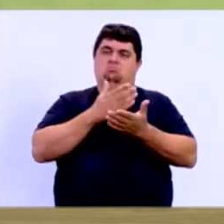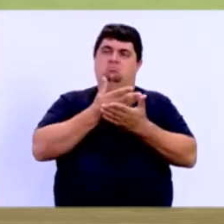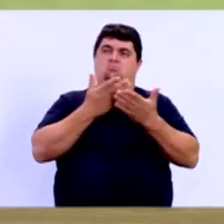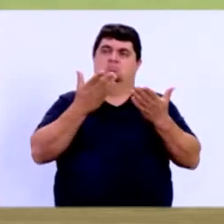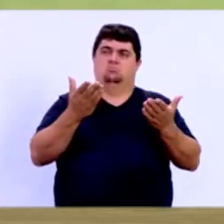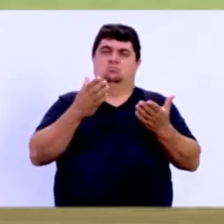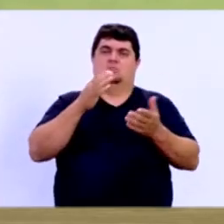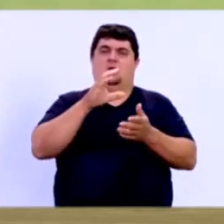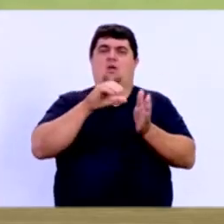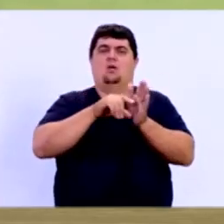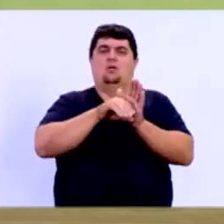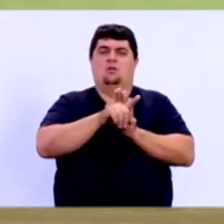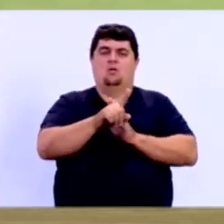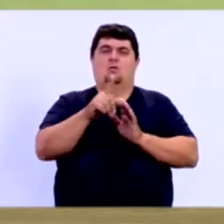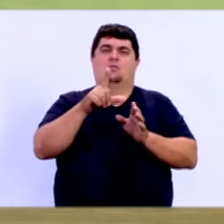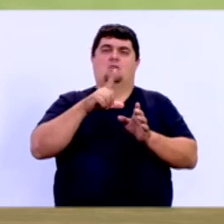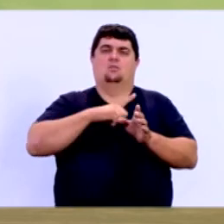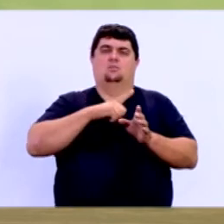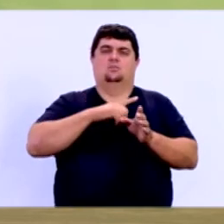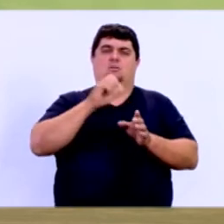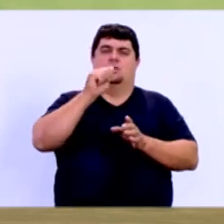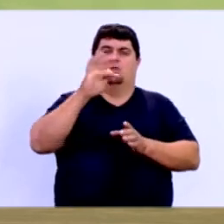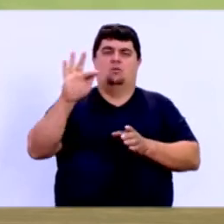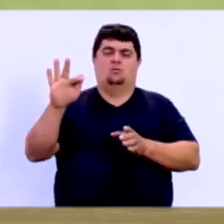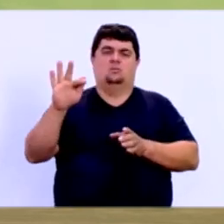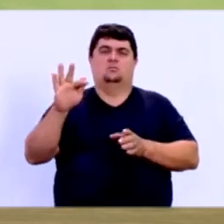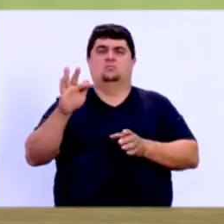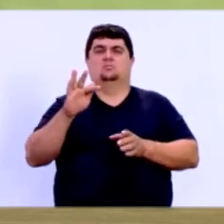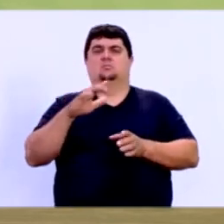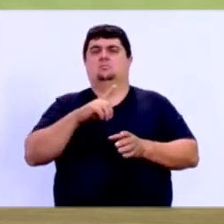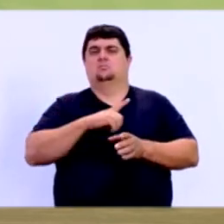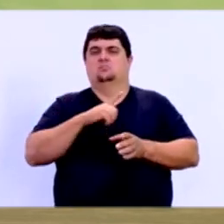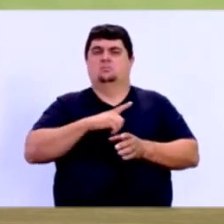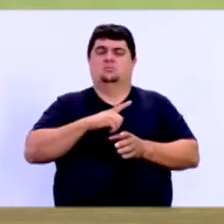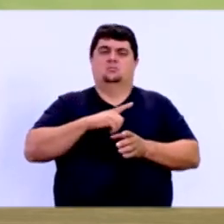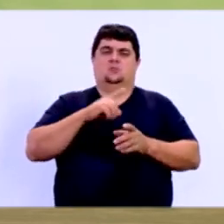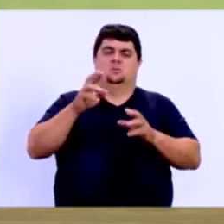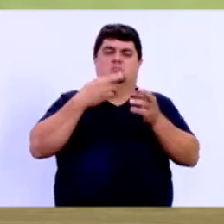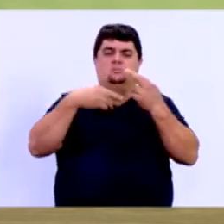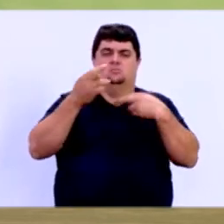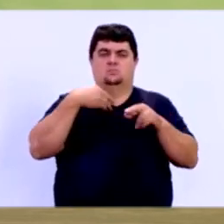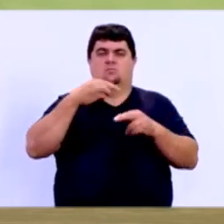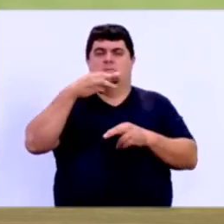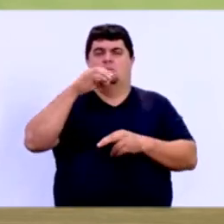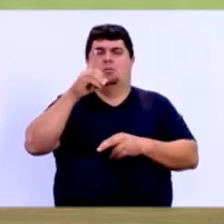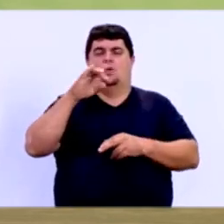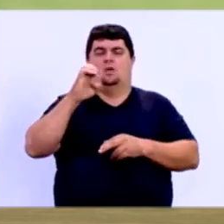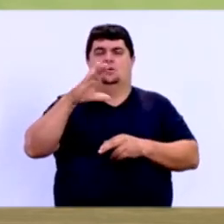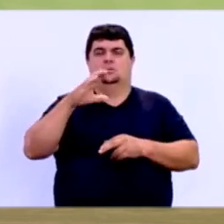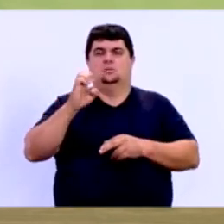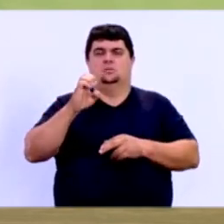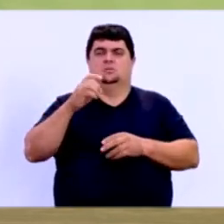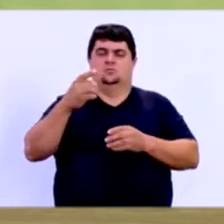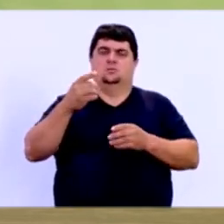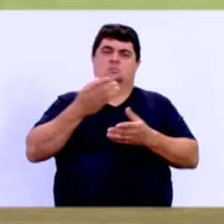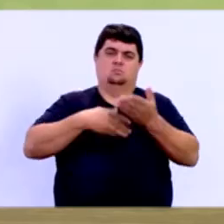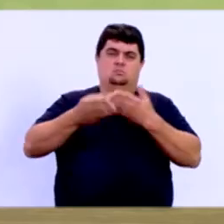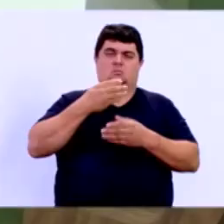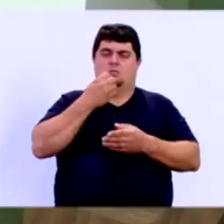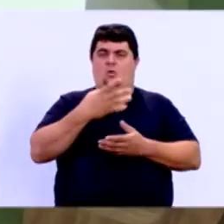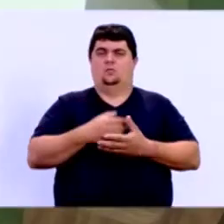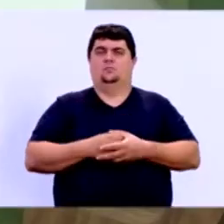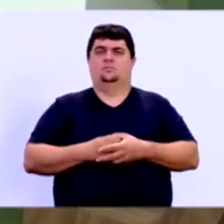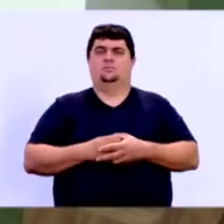pessoal de Cacoal participando bastante, Alta Floresta, mostrando aqui muitas respostas, e Médici também com uma participação muito boa. Legal,